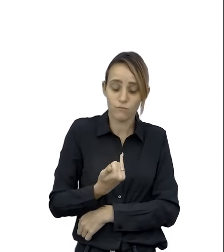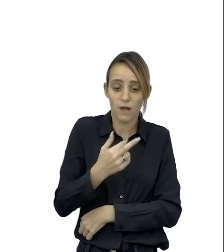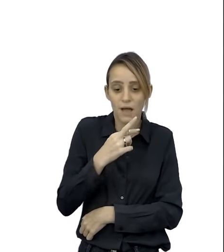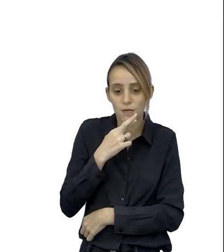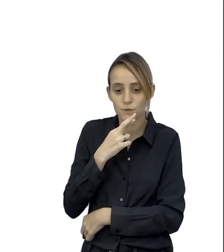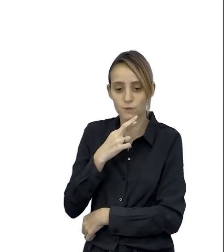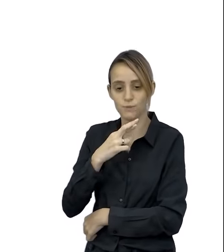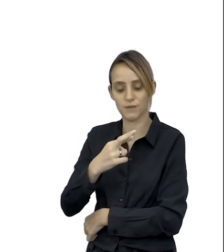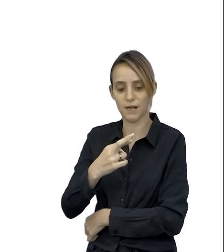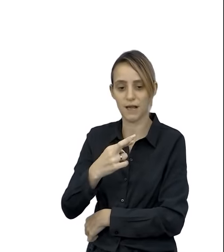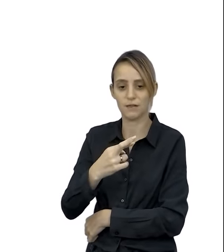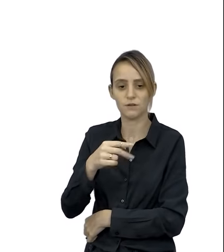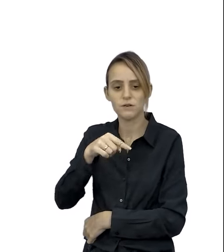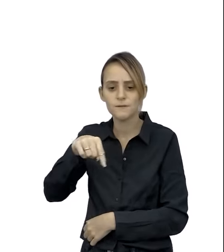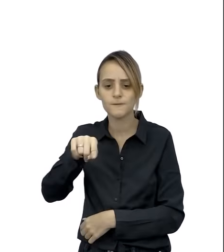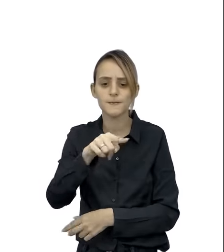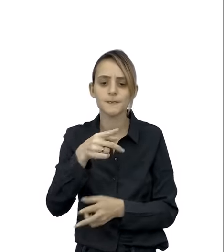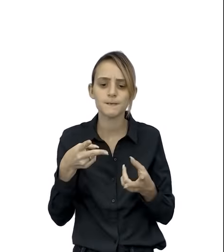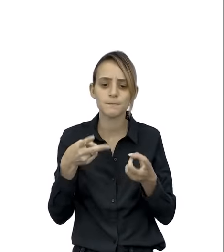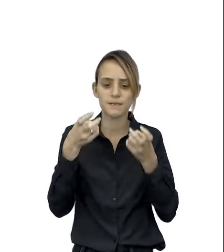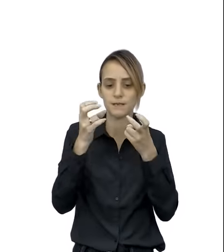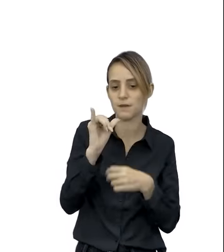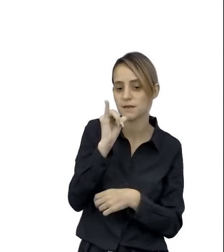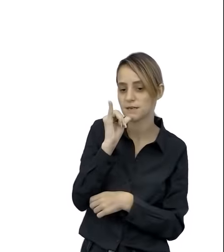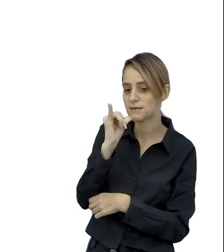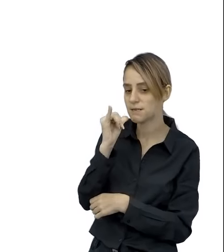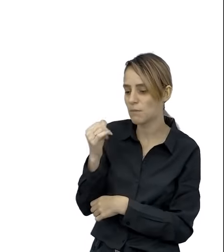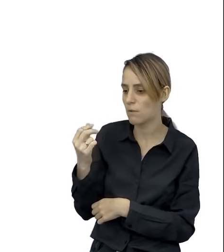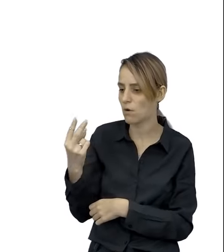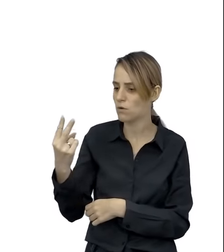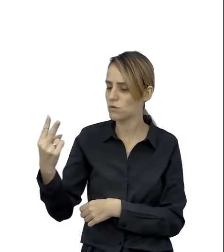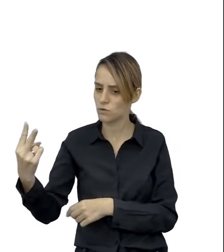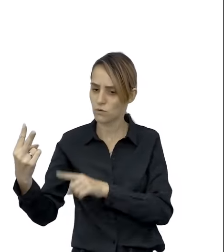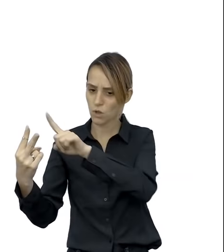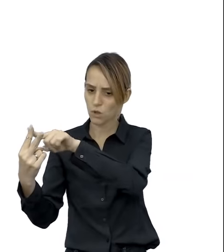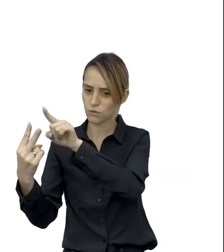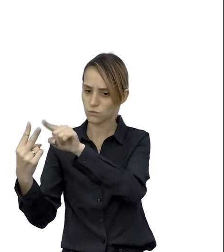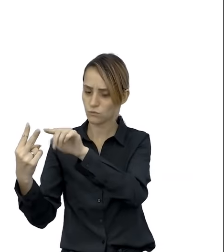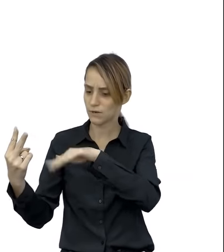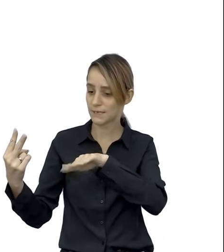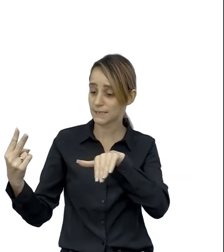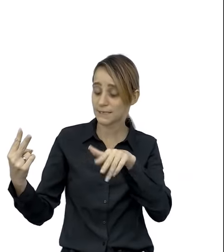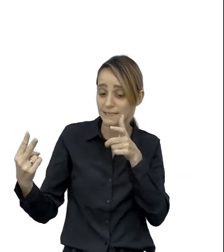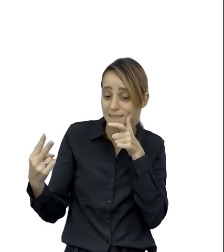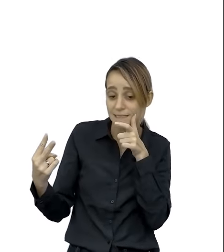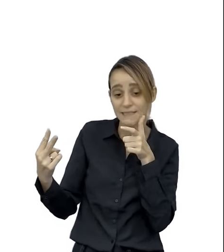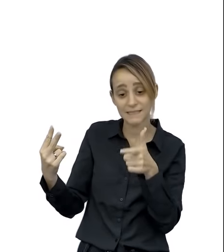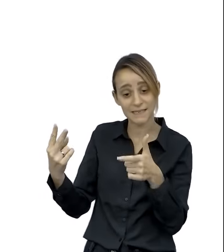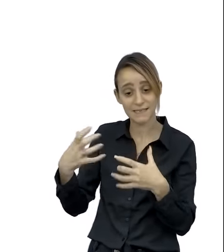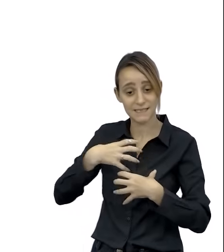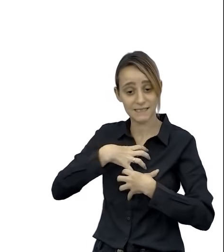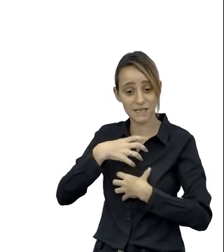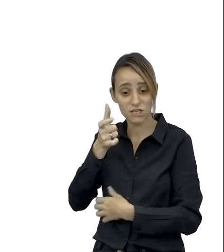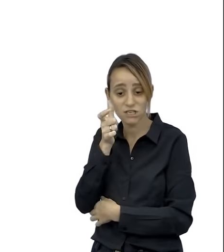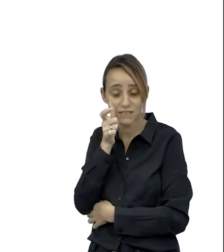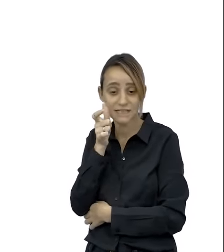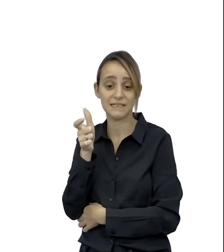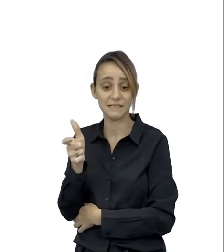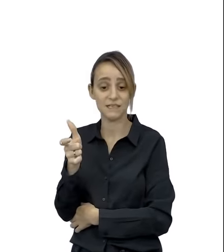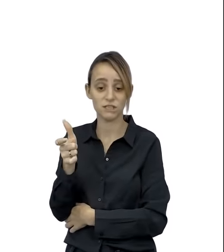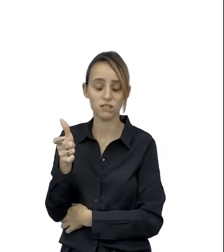procedimentos. Vocês observaram que determinada dupla achou muito interessante, você achou, né,